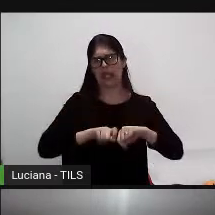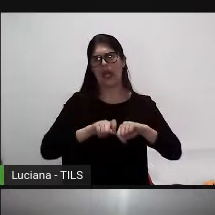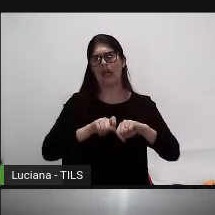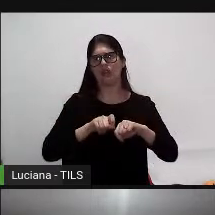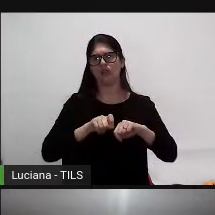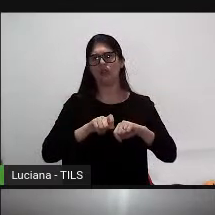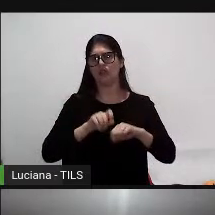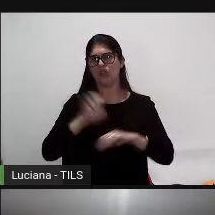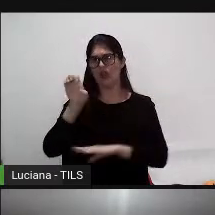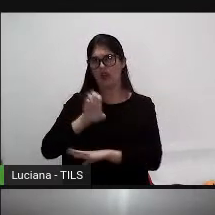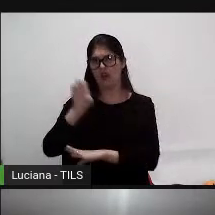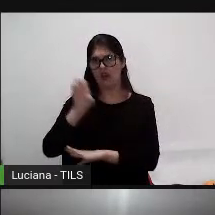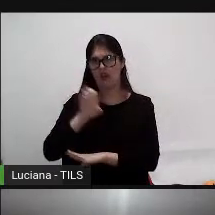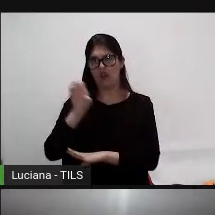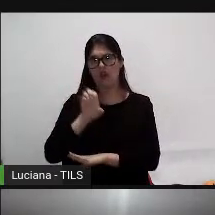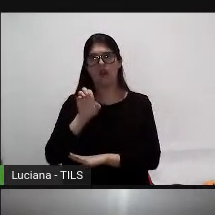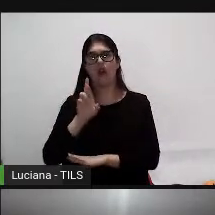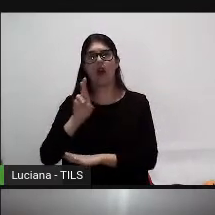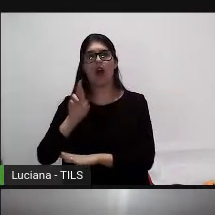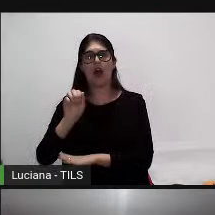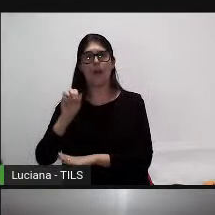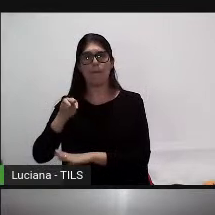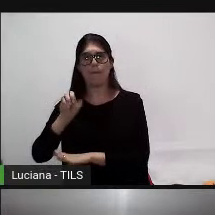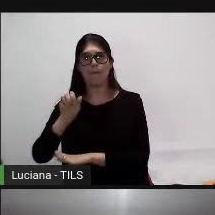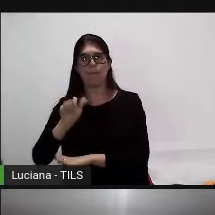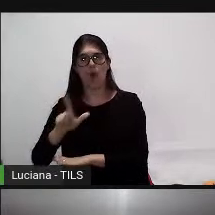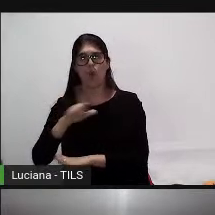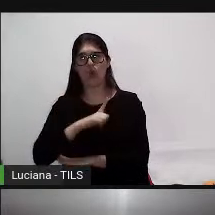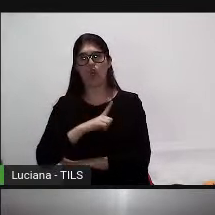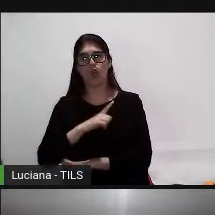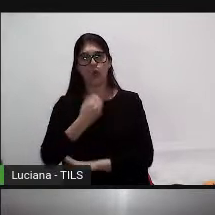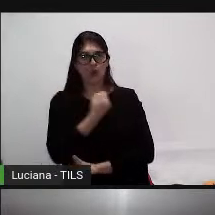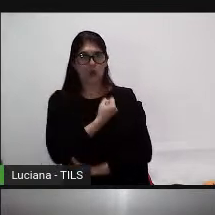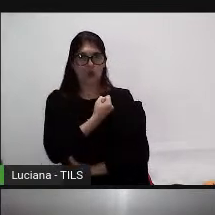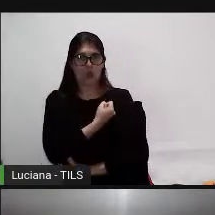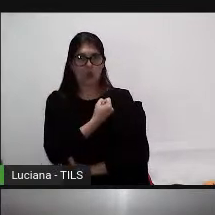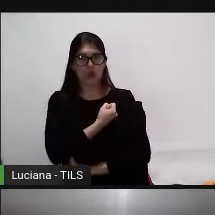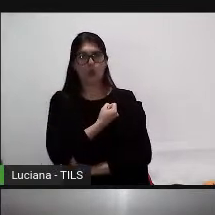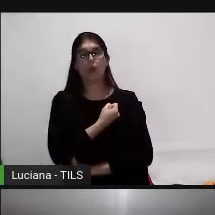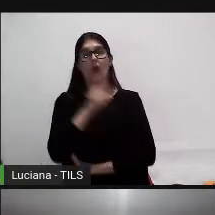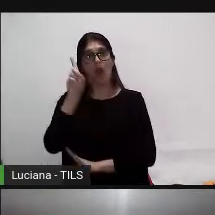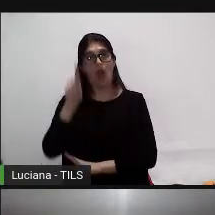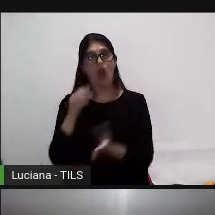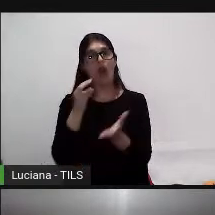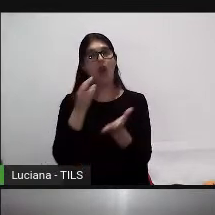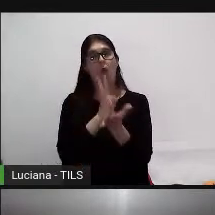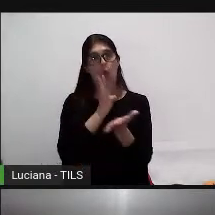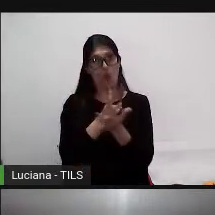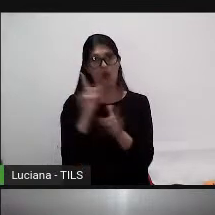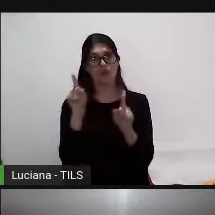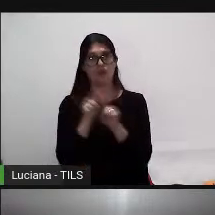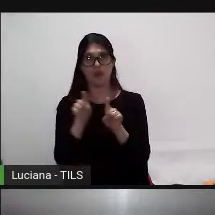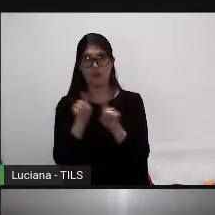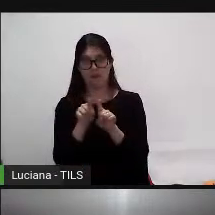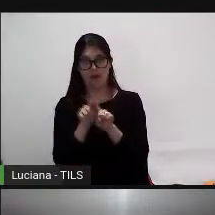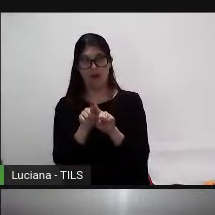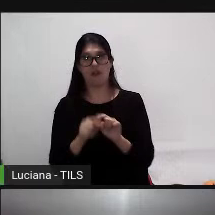anexar, esse número aí é um ramal do campus, e ele está funcionando como ATS, nós receberemos, então,